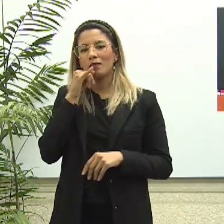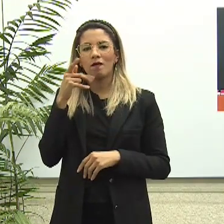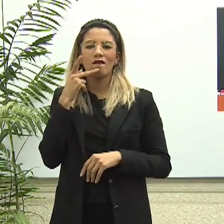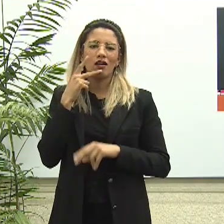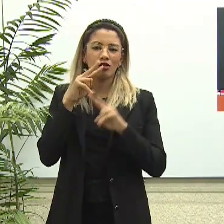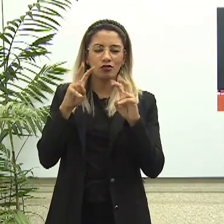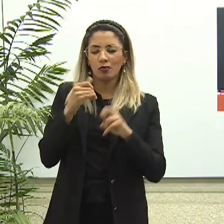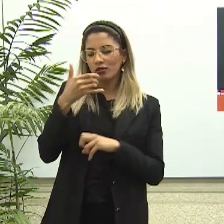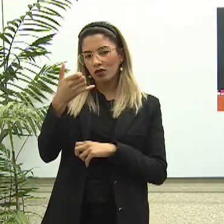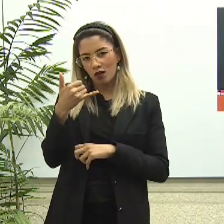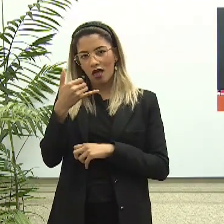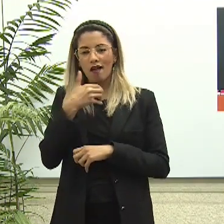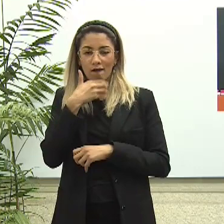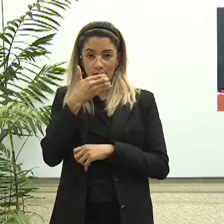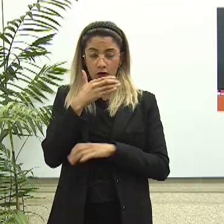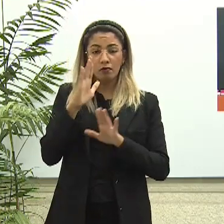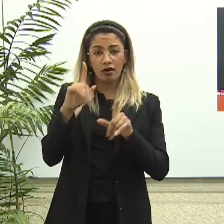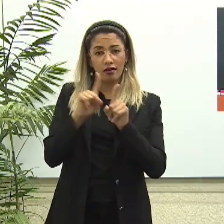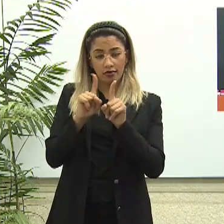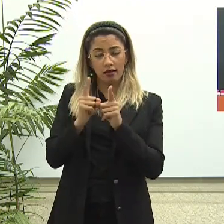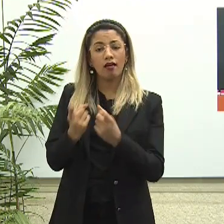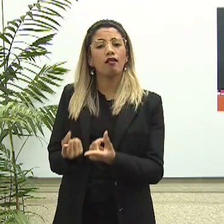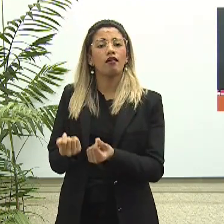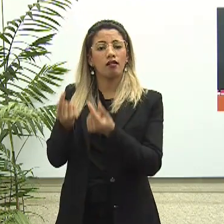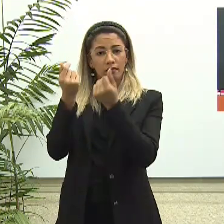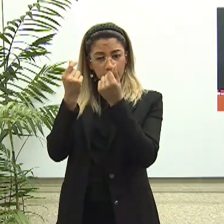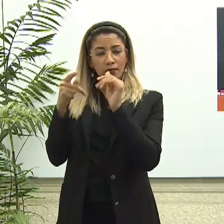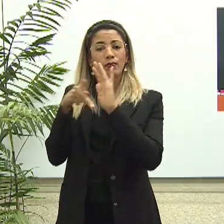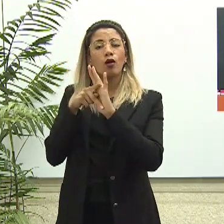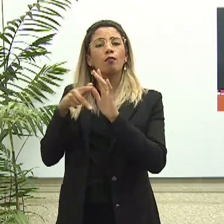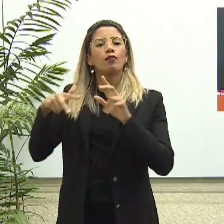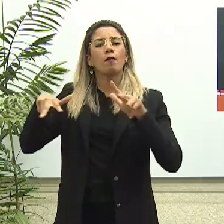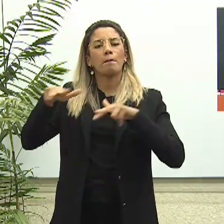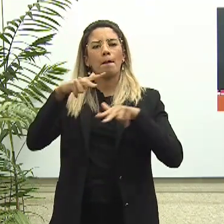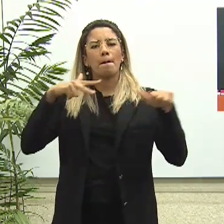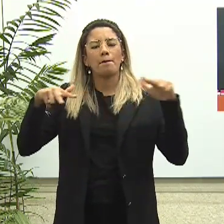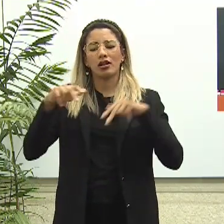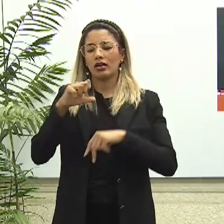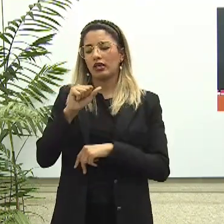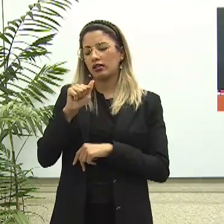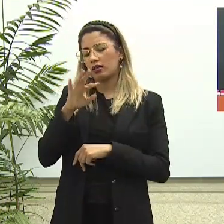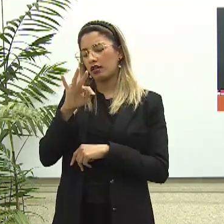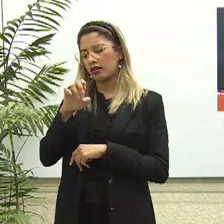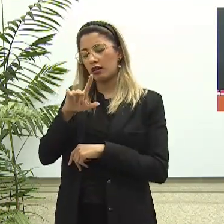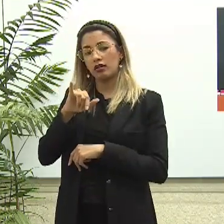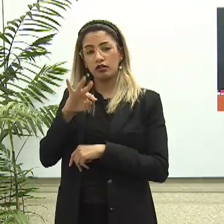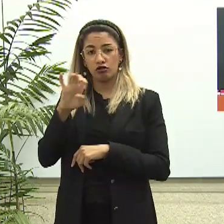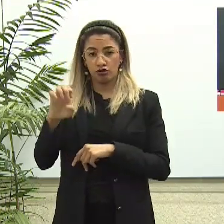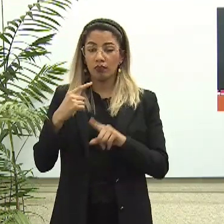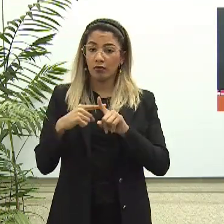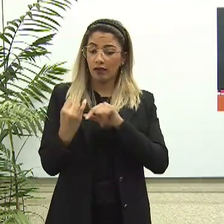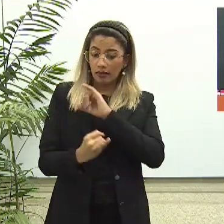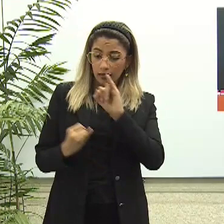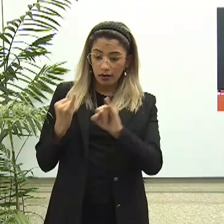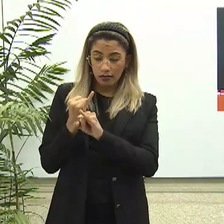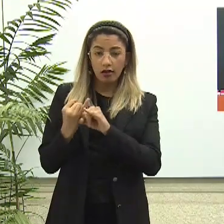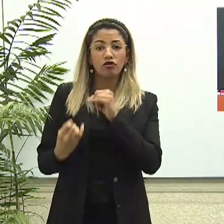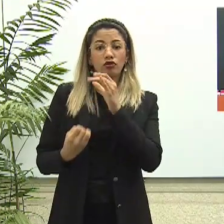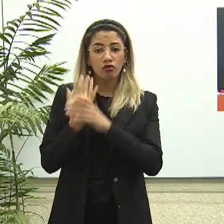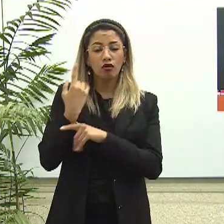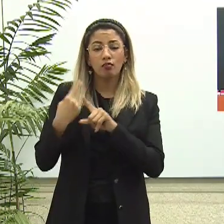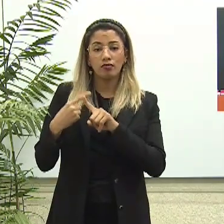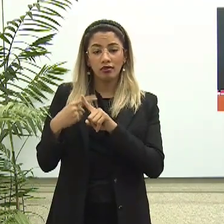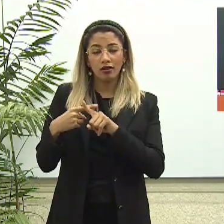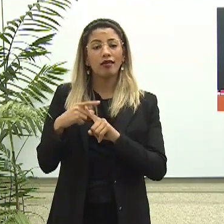tem tem que entender também que tem o capitalista de satélite porque a internet só surgiu devido ao sputinik em